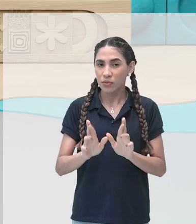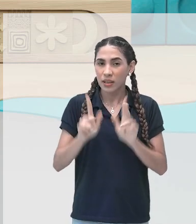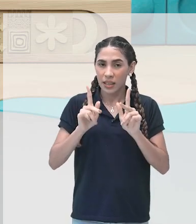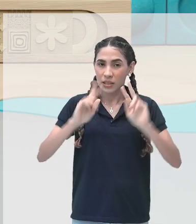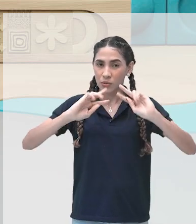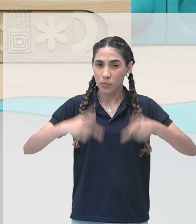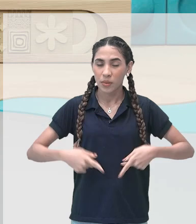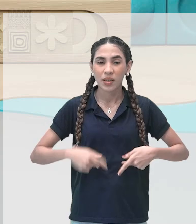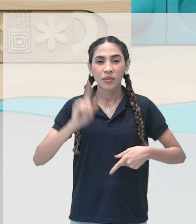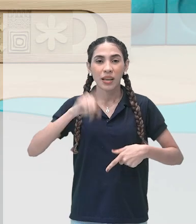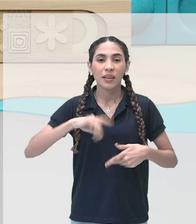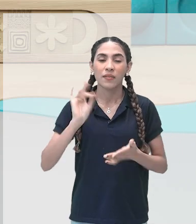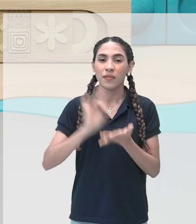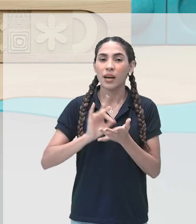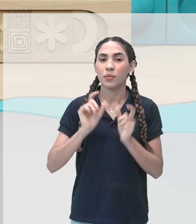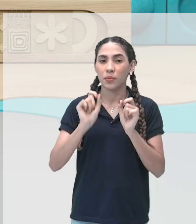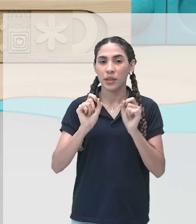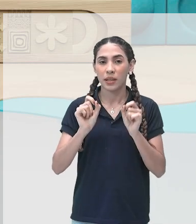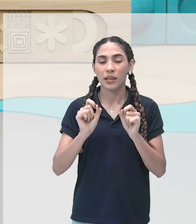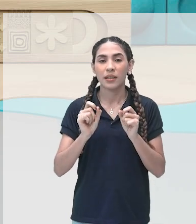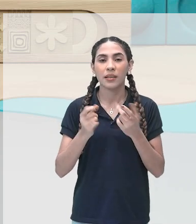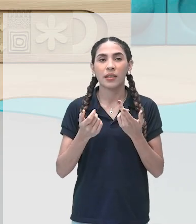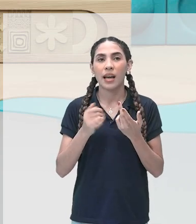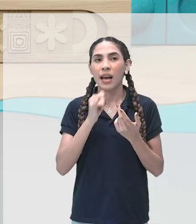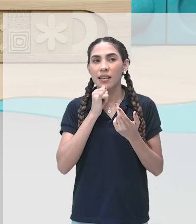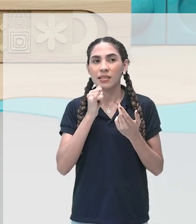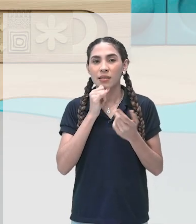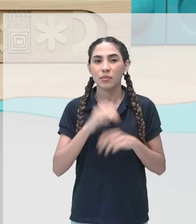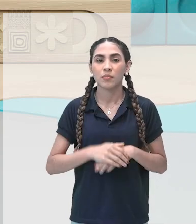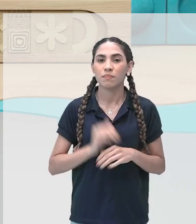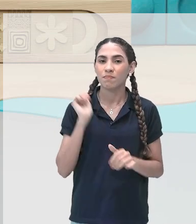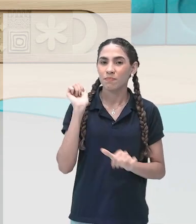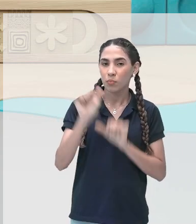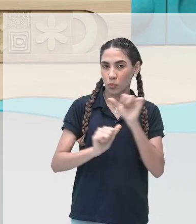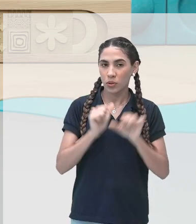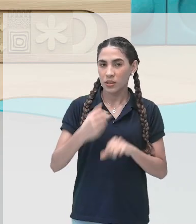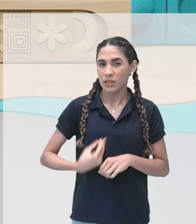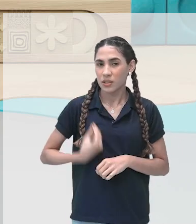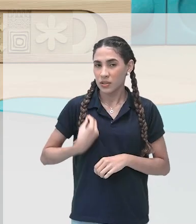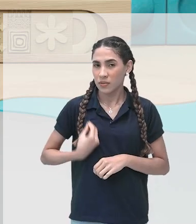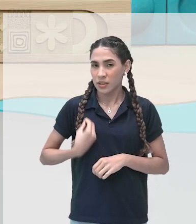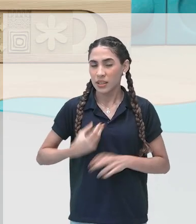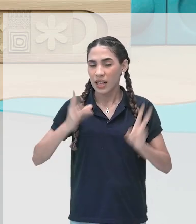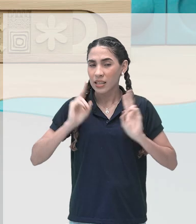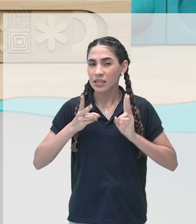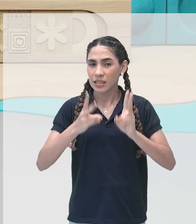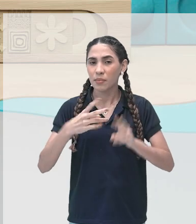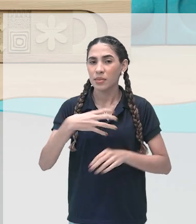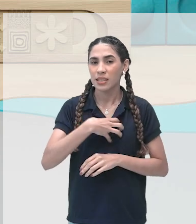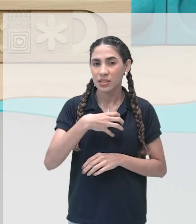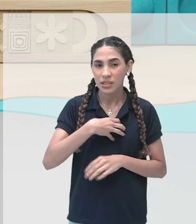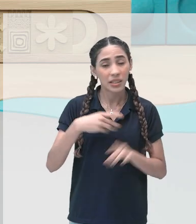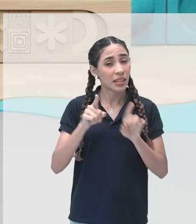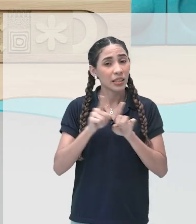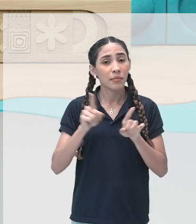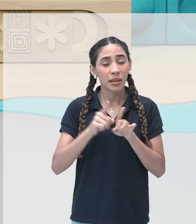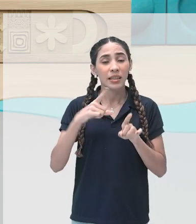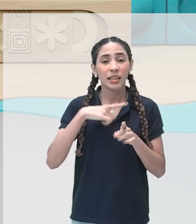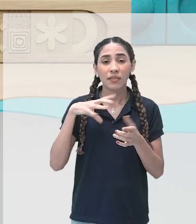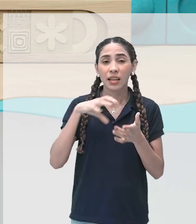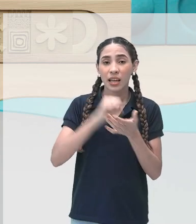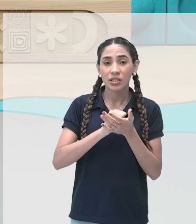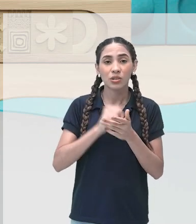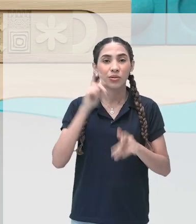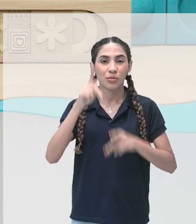é fato que essa passagem de fase da vida sempre foi sentida e registrada